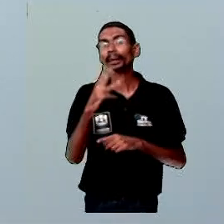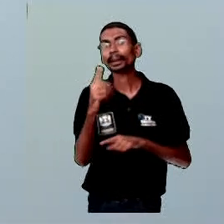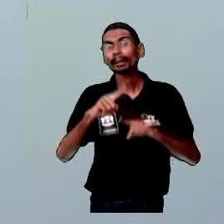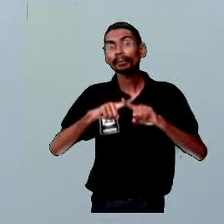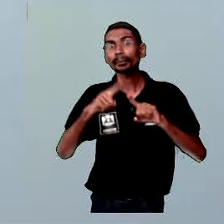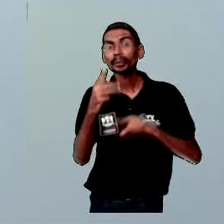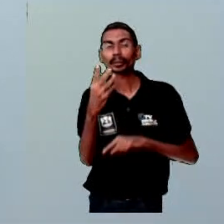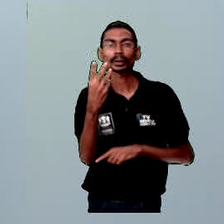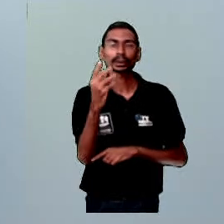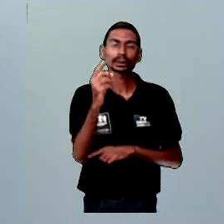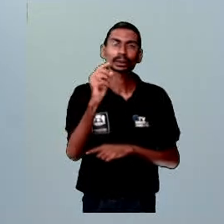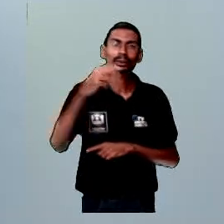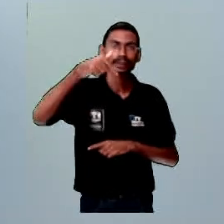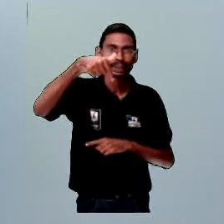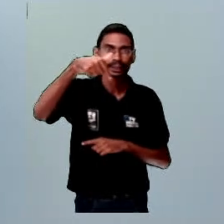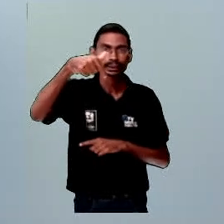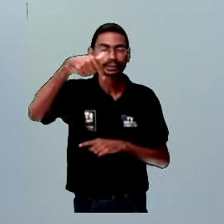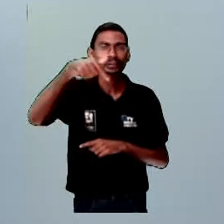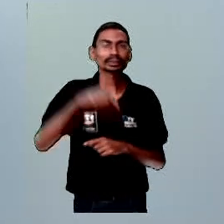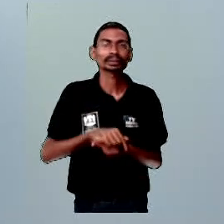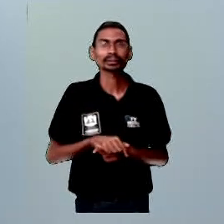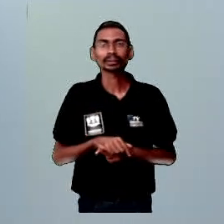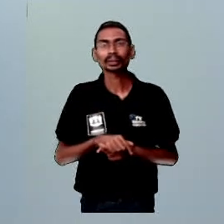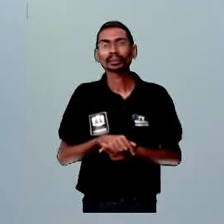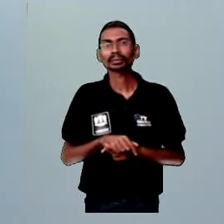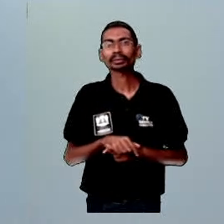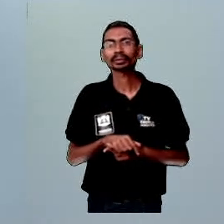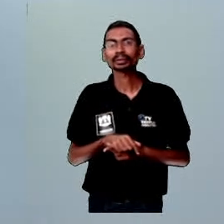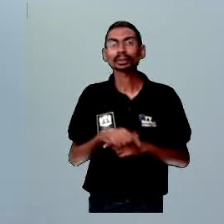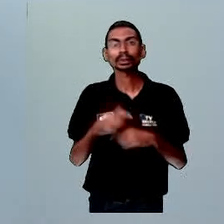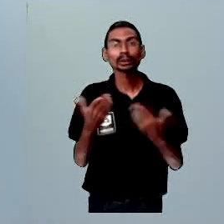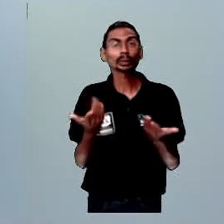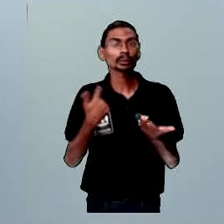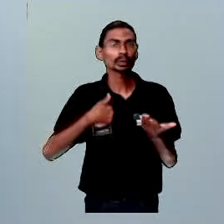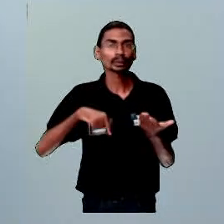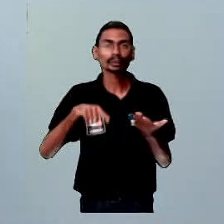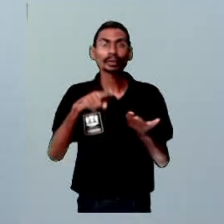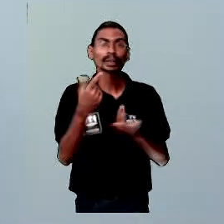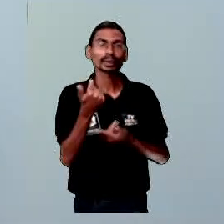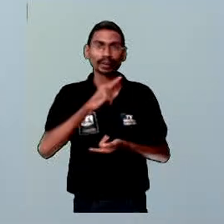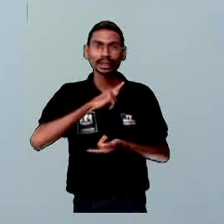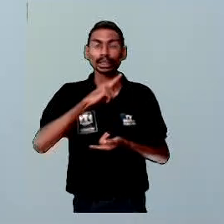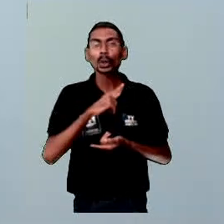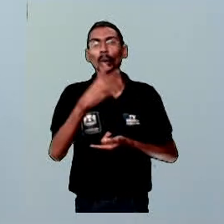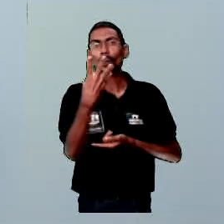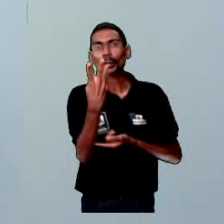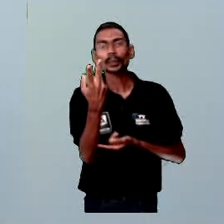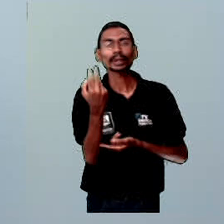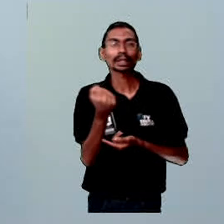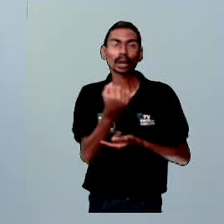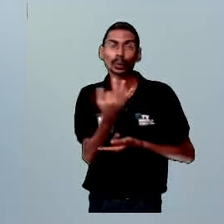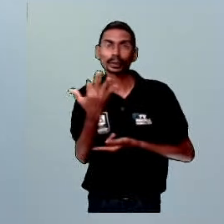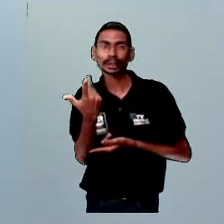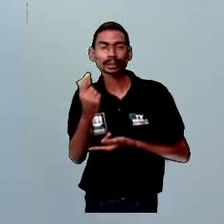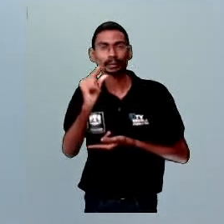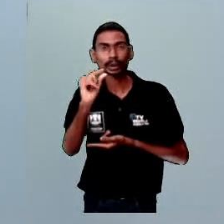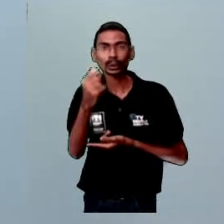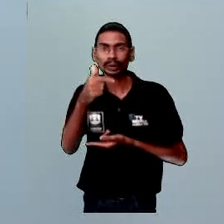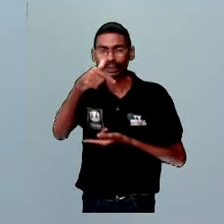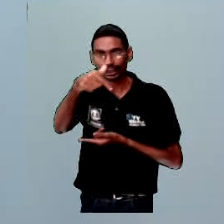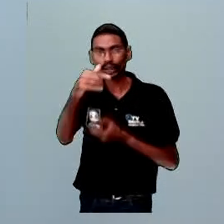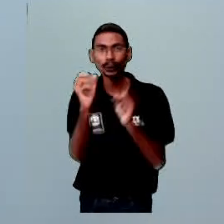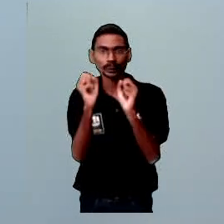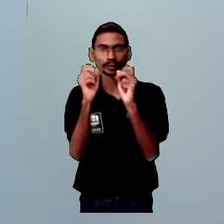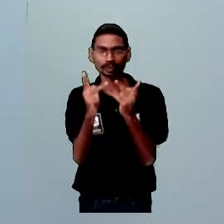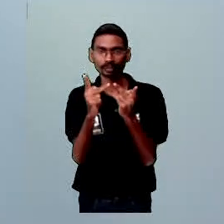está antes e o 7 está depois. Então, a gente vai ter que o 4 é uma quantidade menor do que 7,